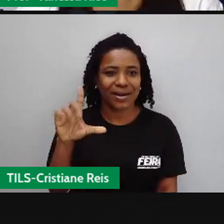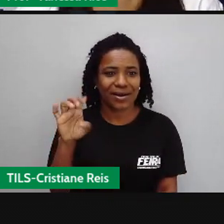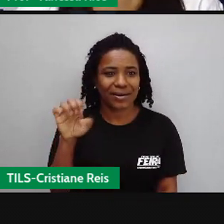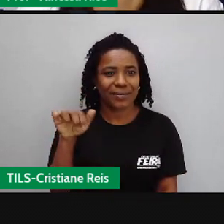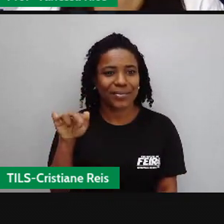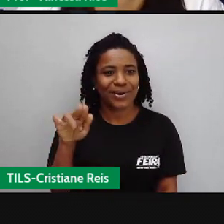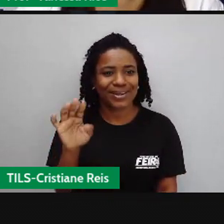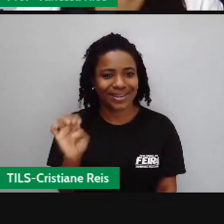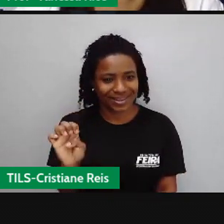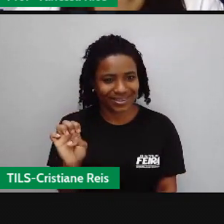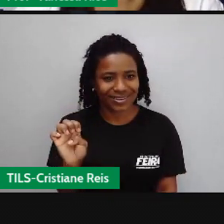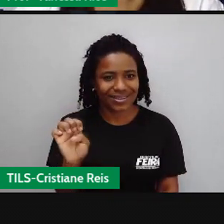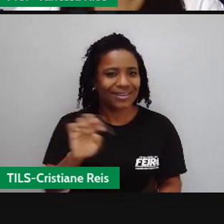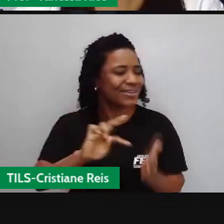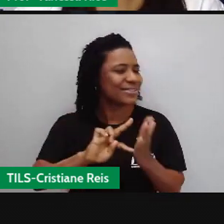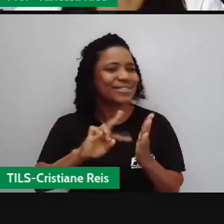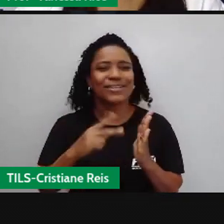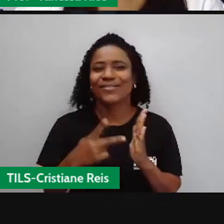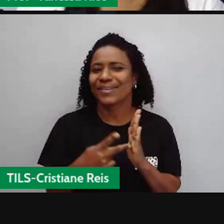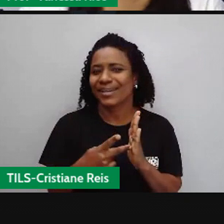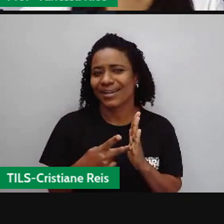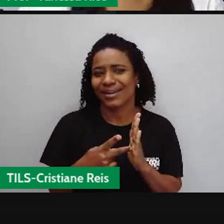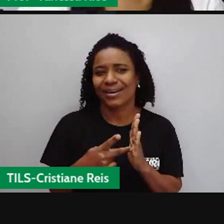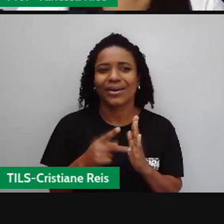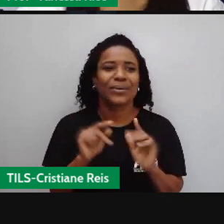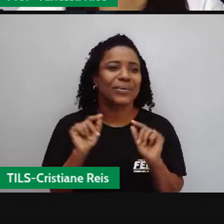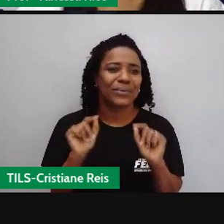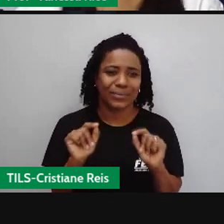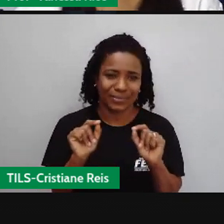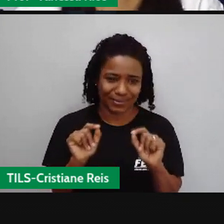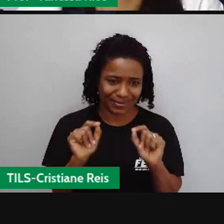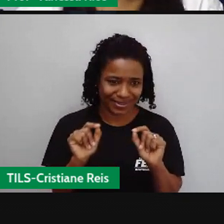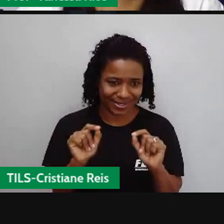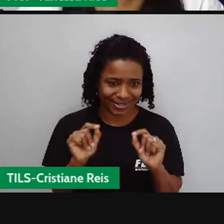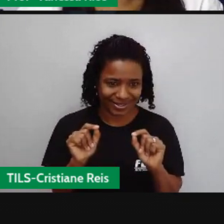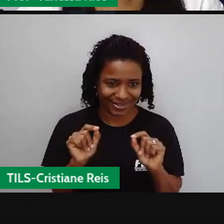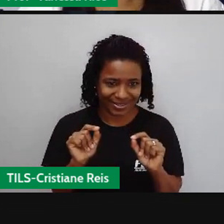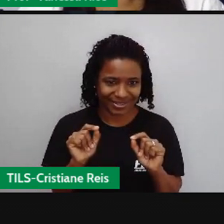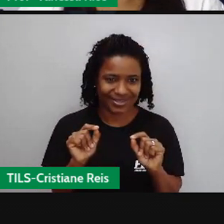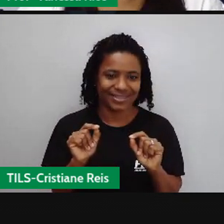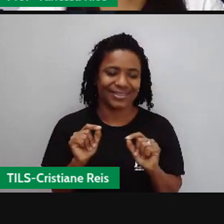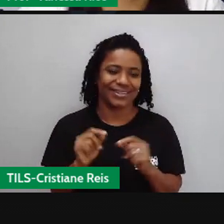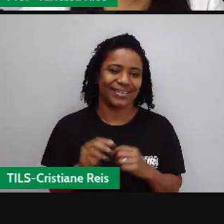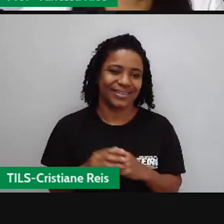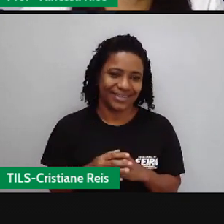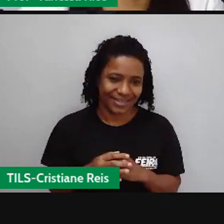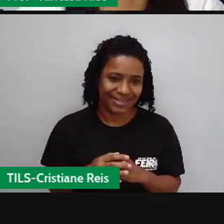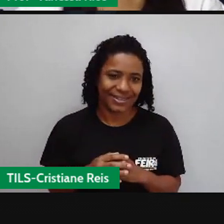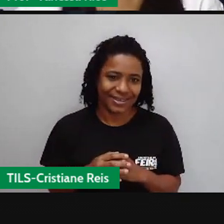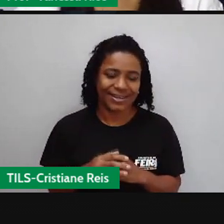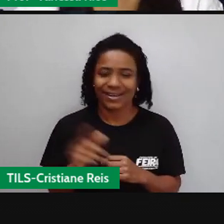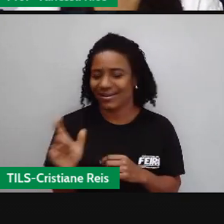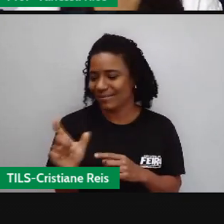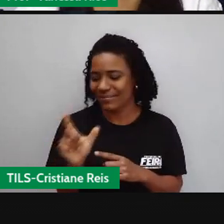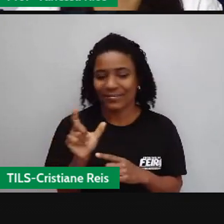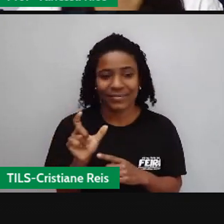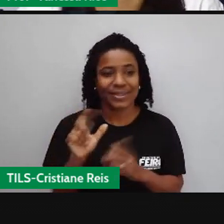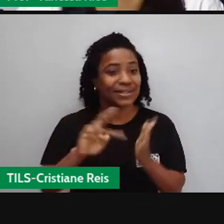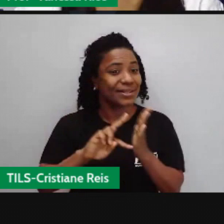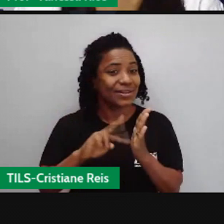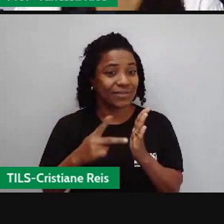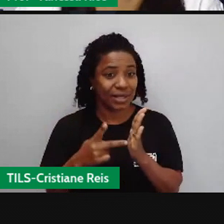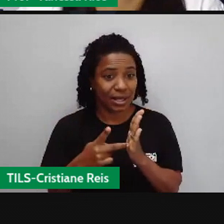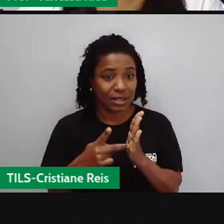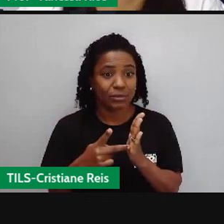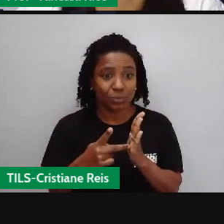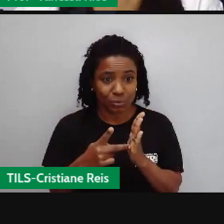gente entender, não é? O moleque. Por que a Pro foi em busca aí do significado? Porque a palavra moleque, em muitas situações, né,